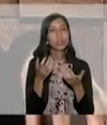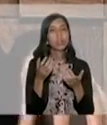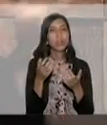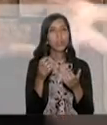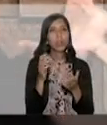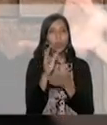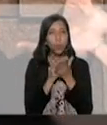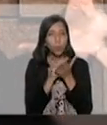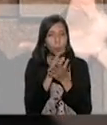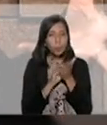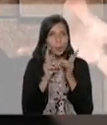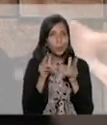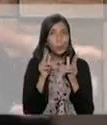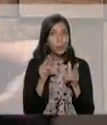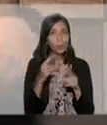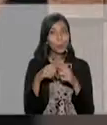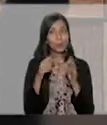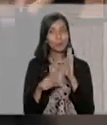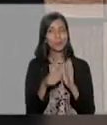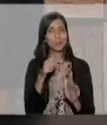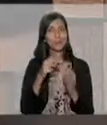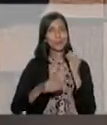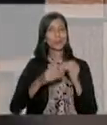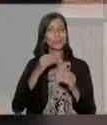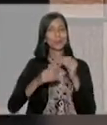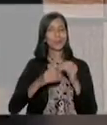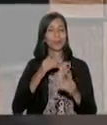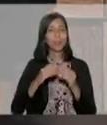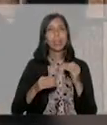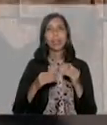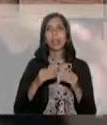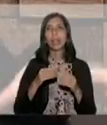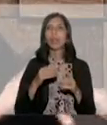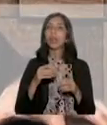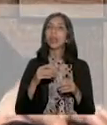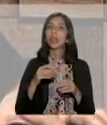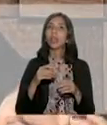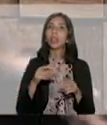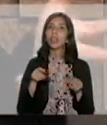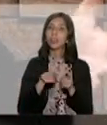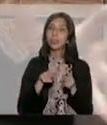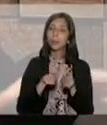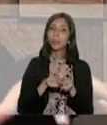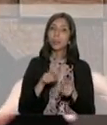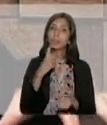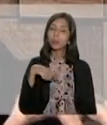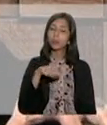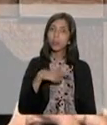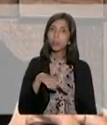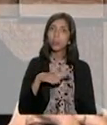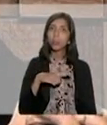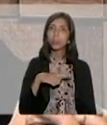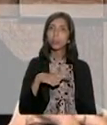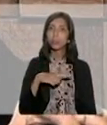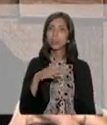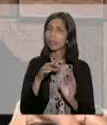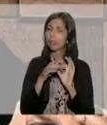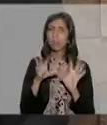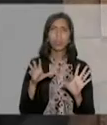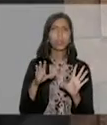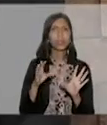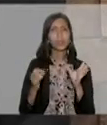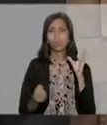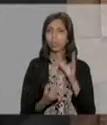muito a risca para nossa primeira novela, né? E a gente tinha uma reverência muito grande a Ivani Ribeiro, então a gente... Mas vocês